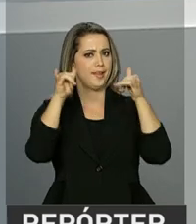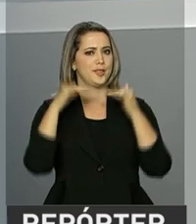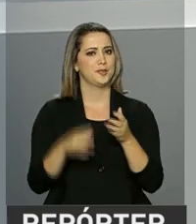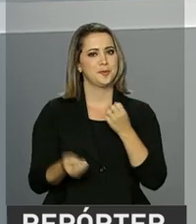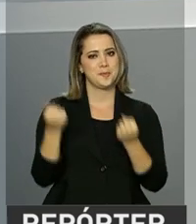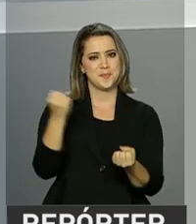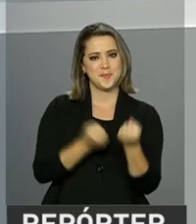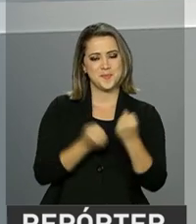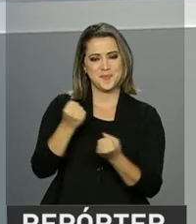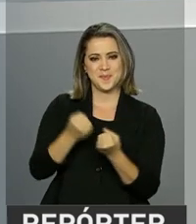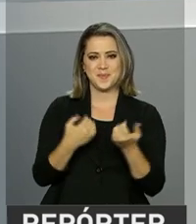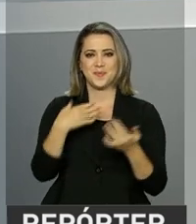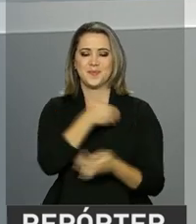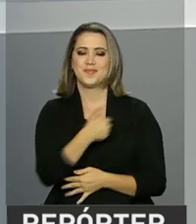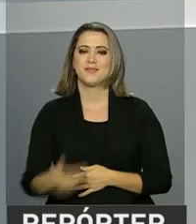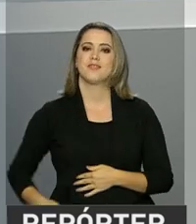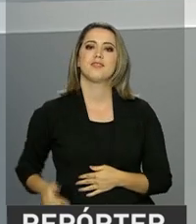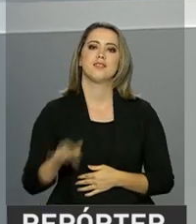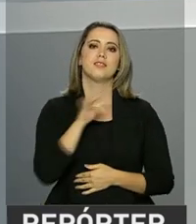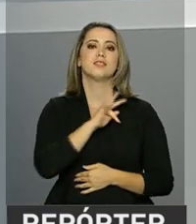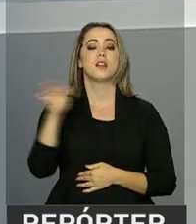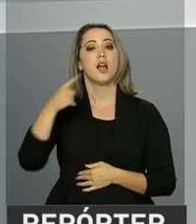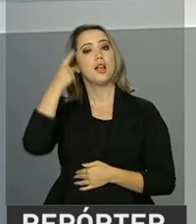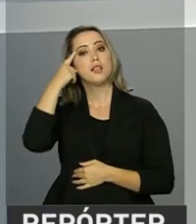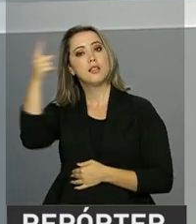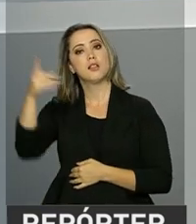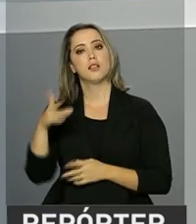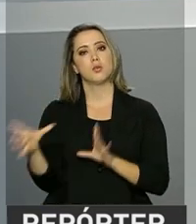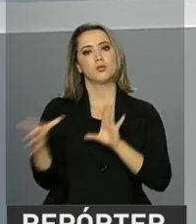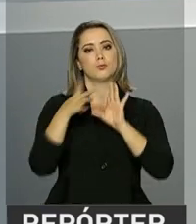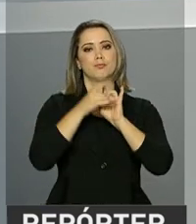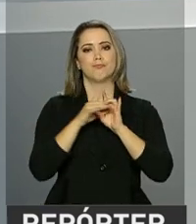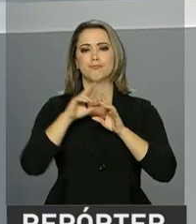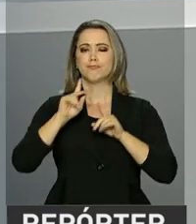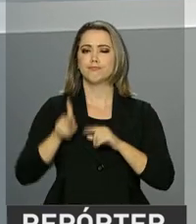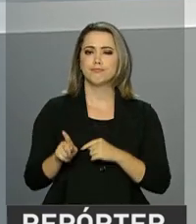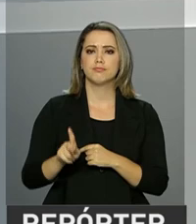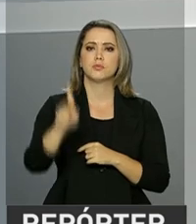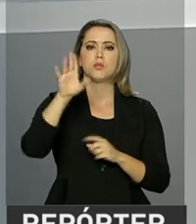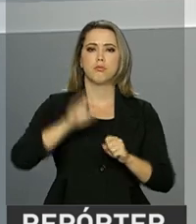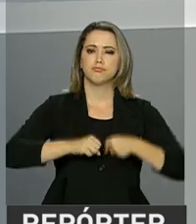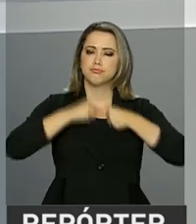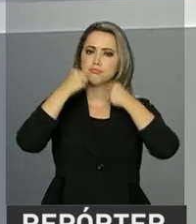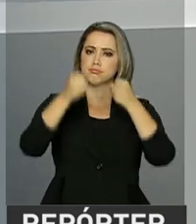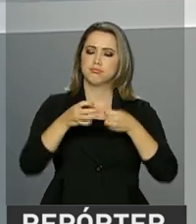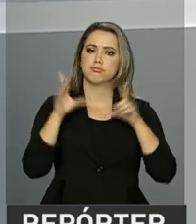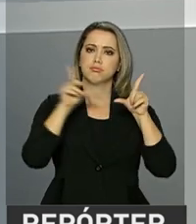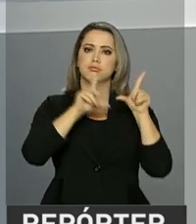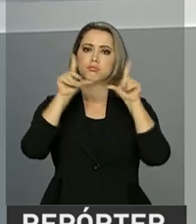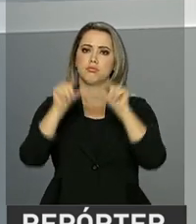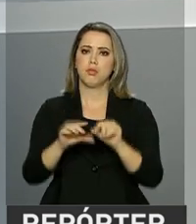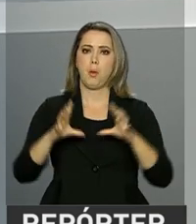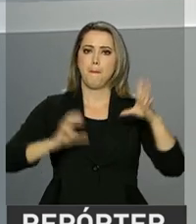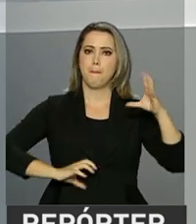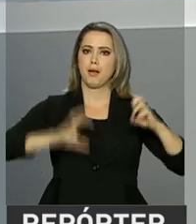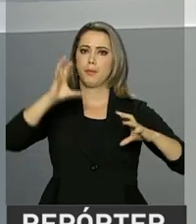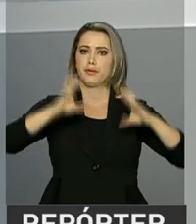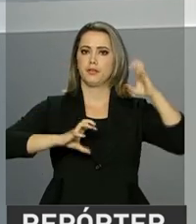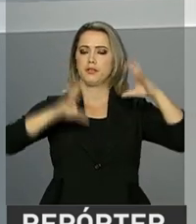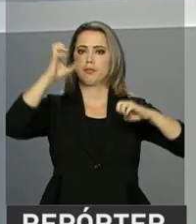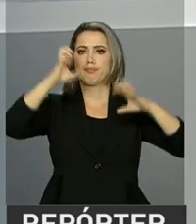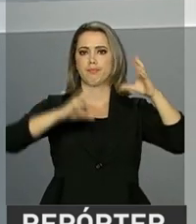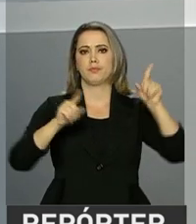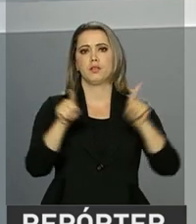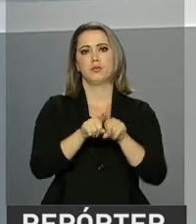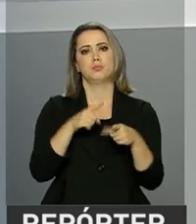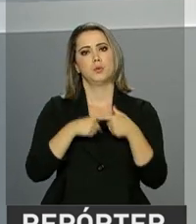ser usado como carro oficial pelo Governo Federal A ideia é unir cada vez mais esforços para reduzir a emissão de gases